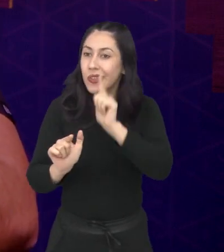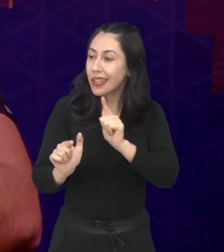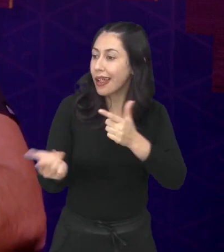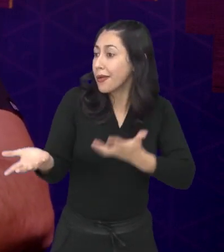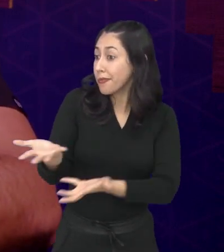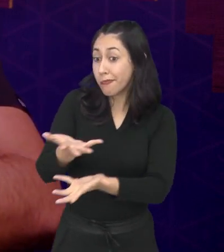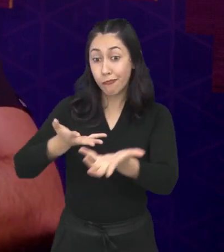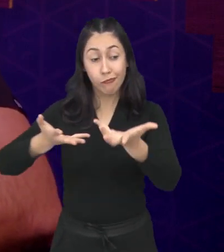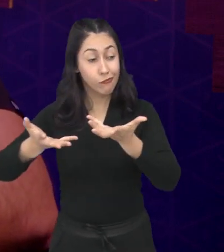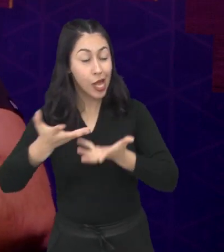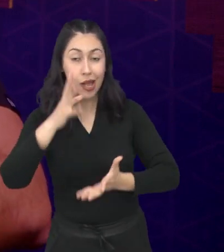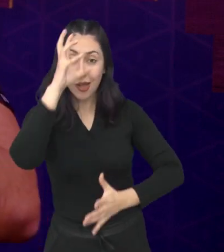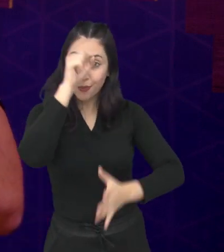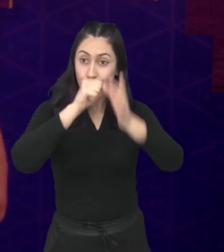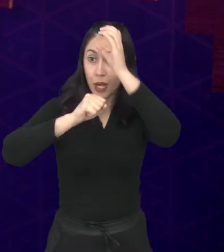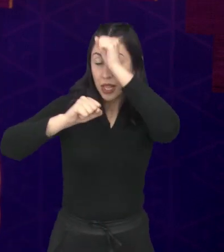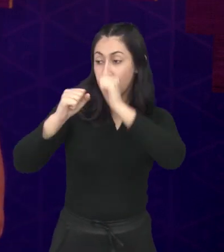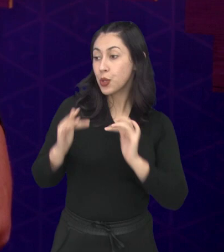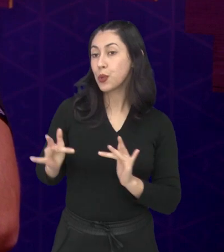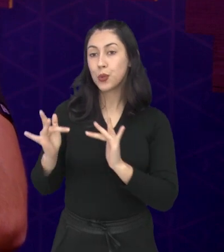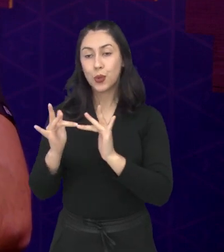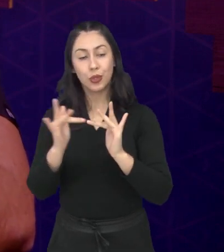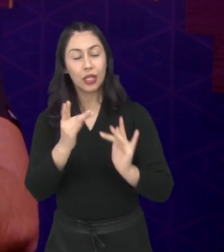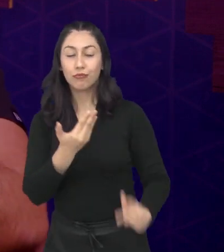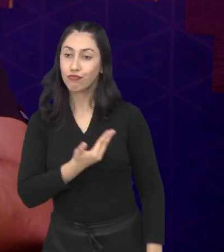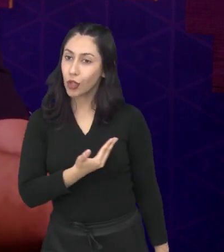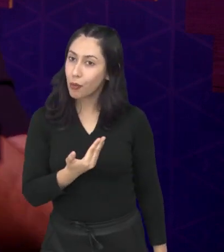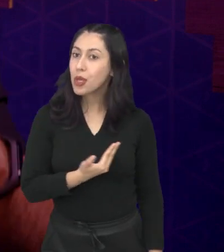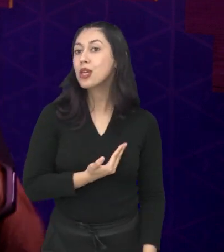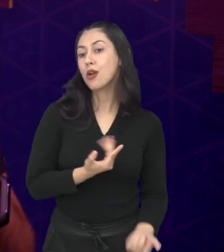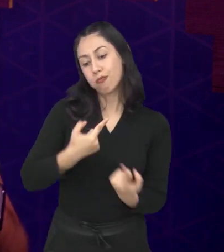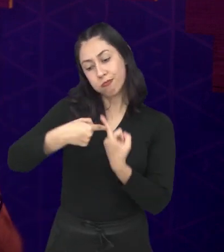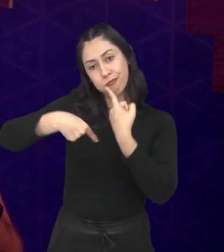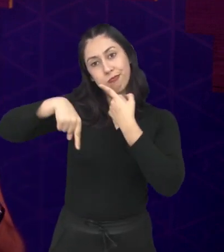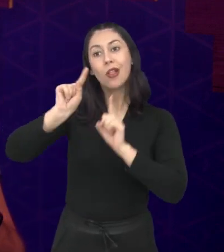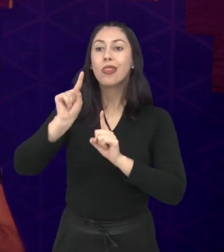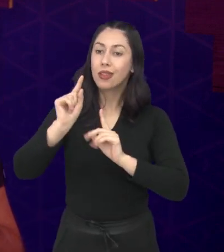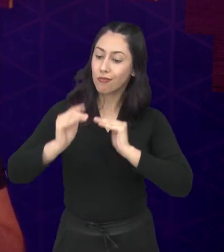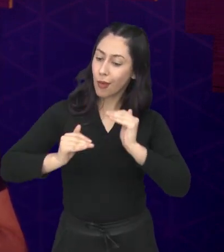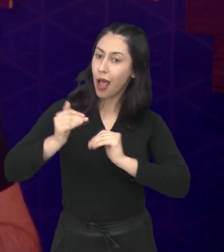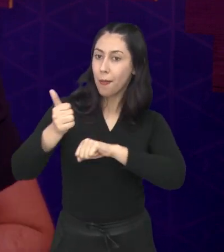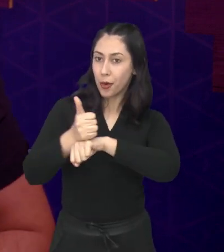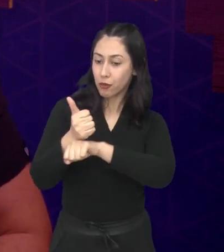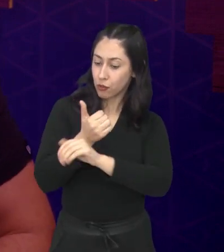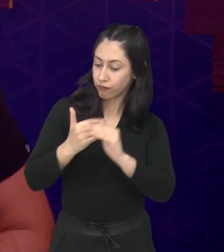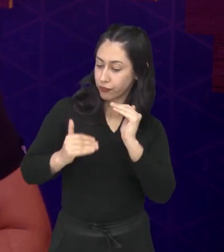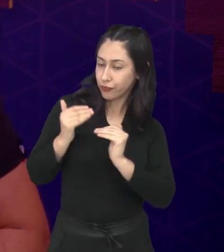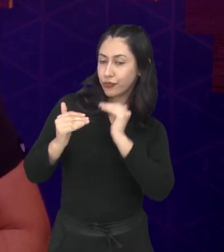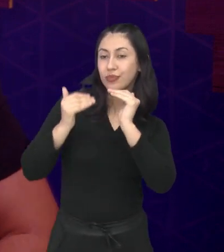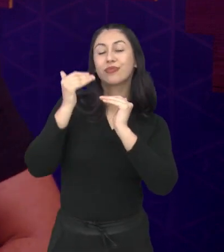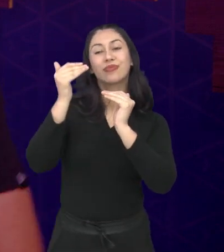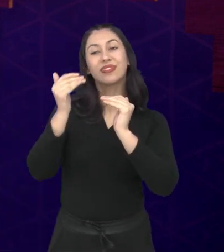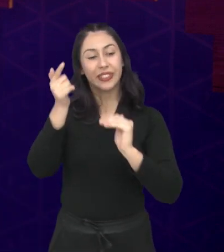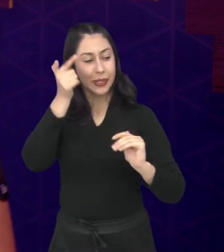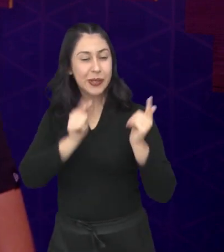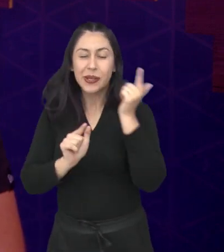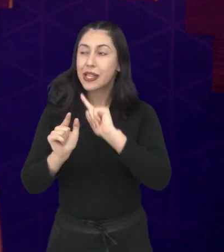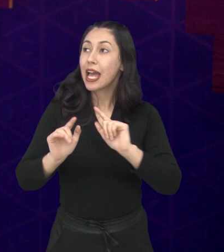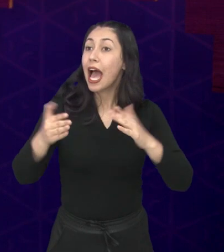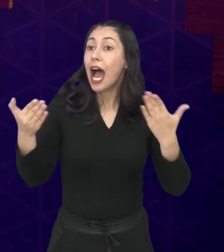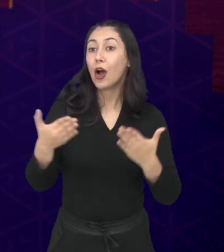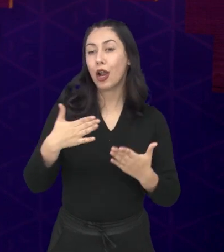coisas, aprendendo a se relacionar bem, mantendo contato com os amigos, se desenvolvendo profissionalmente,